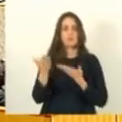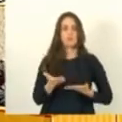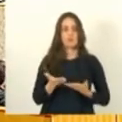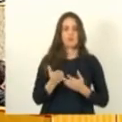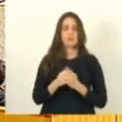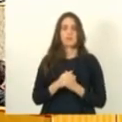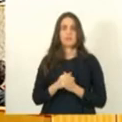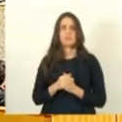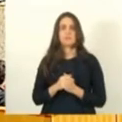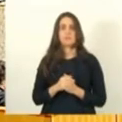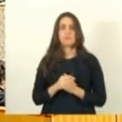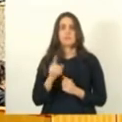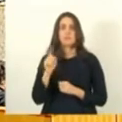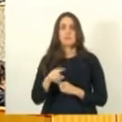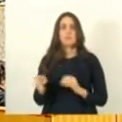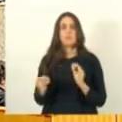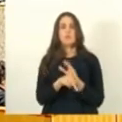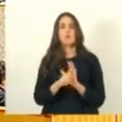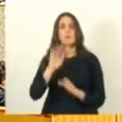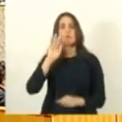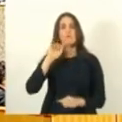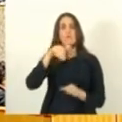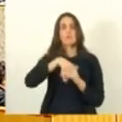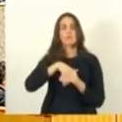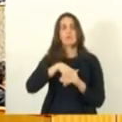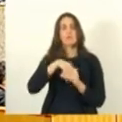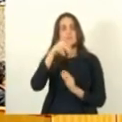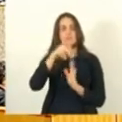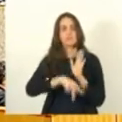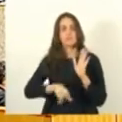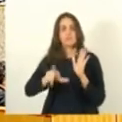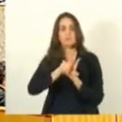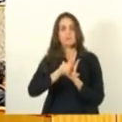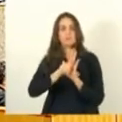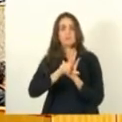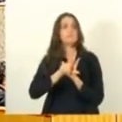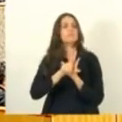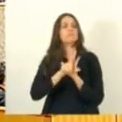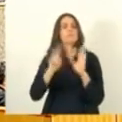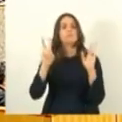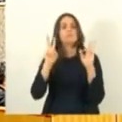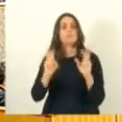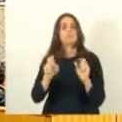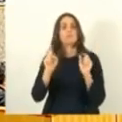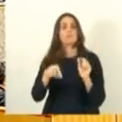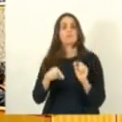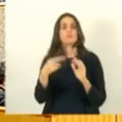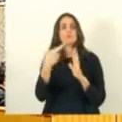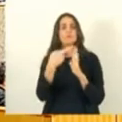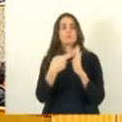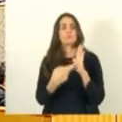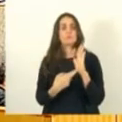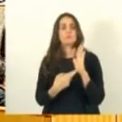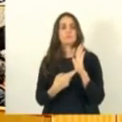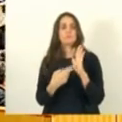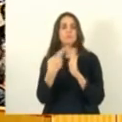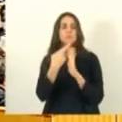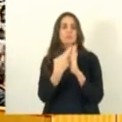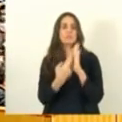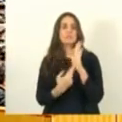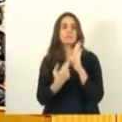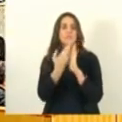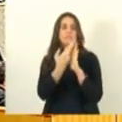convocada uma sessão para a votação do projeto de lei que trata das prerrogativas dos agentes